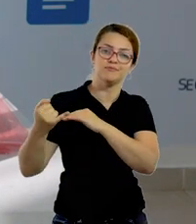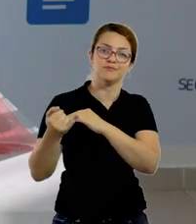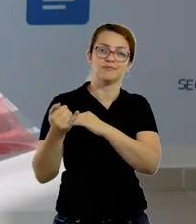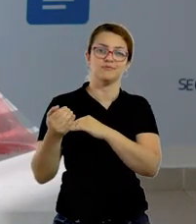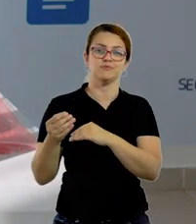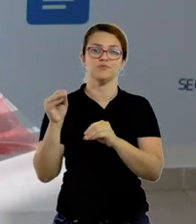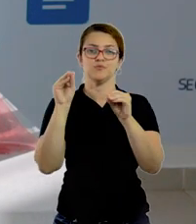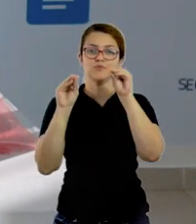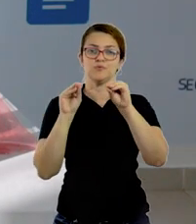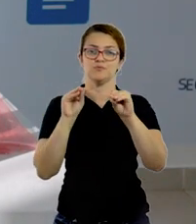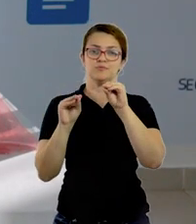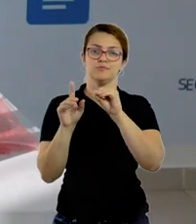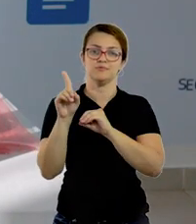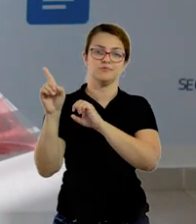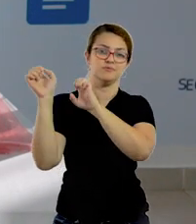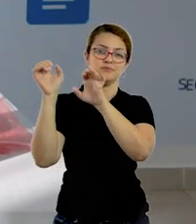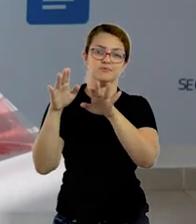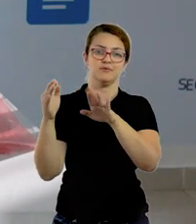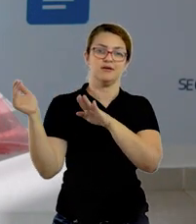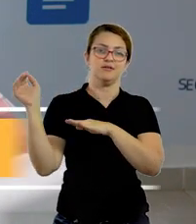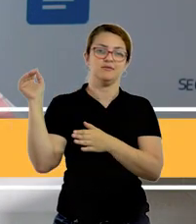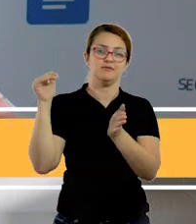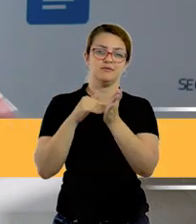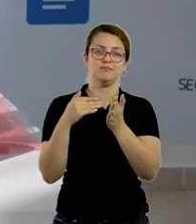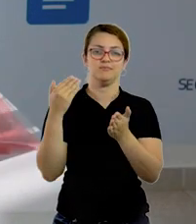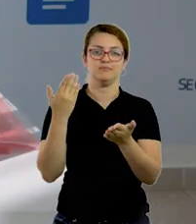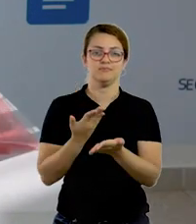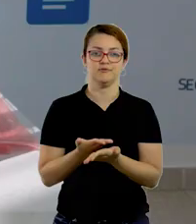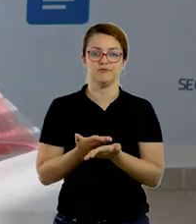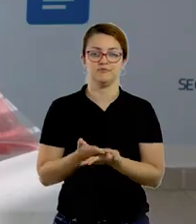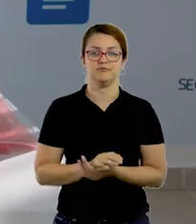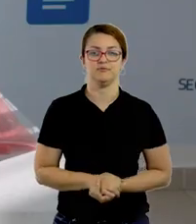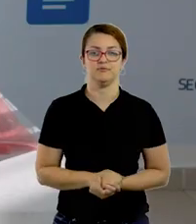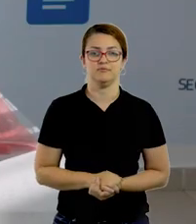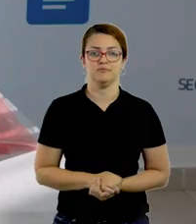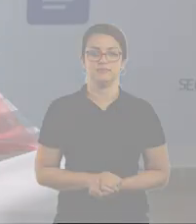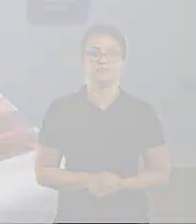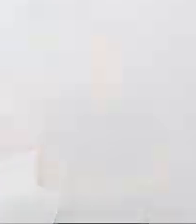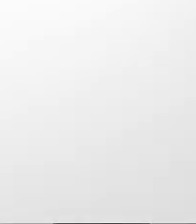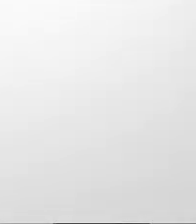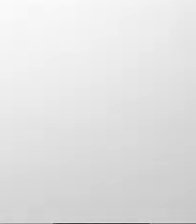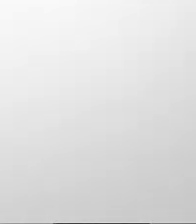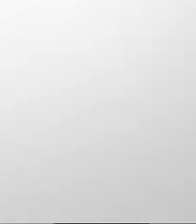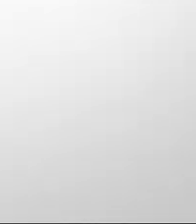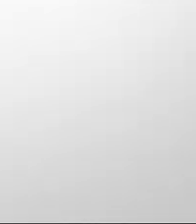para as professoras e aproveitem bastante. Fiquem com Deus e até a próxima!